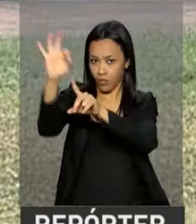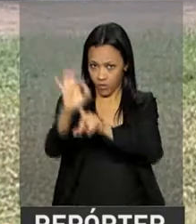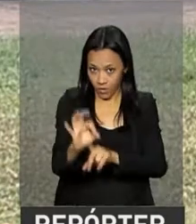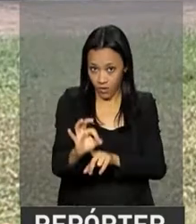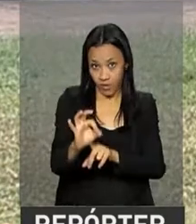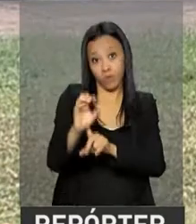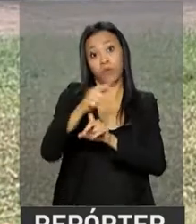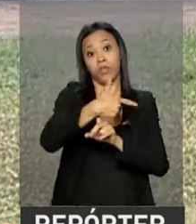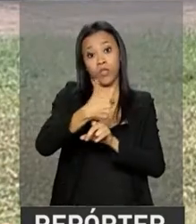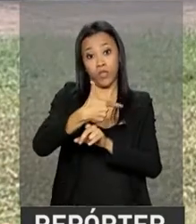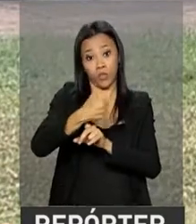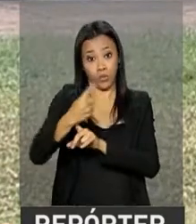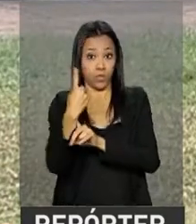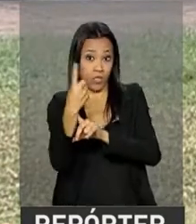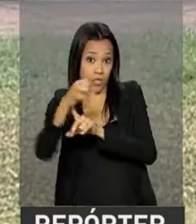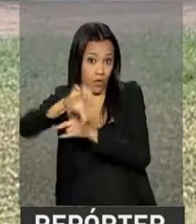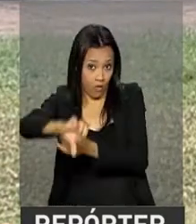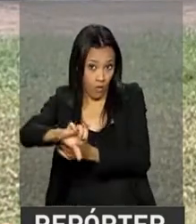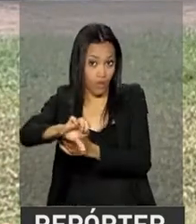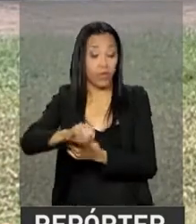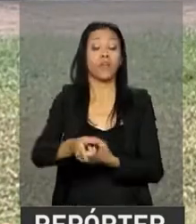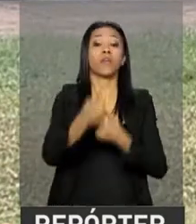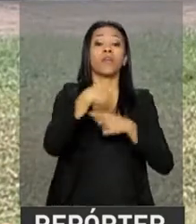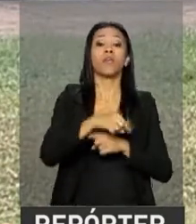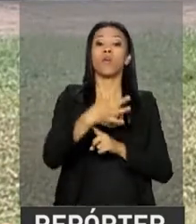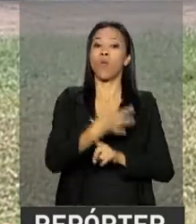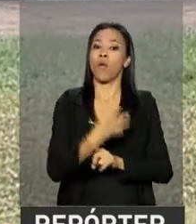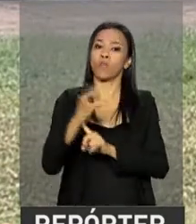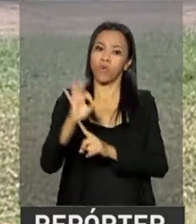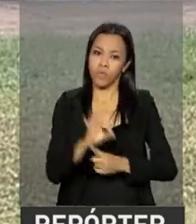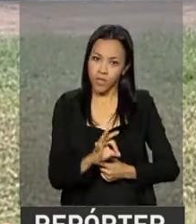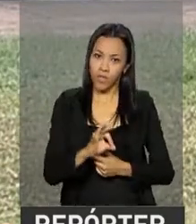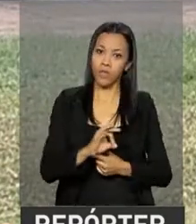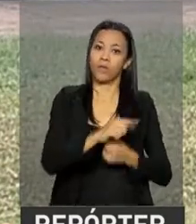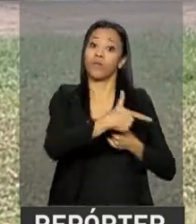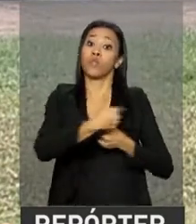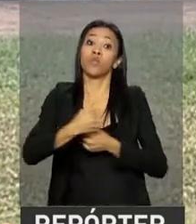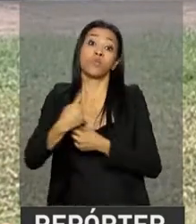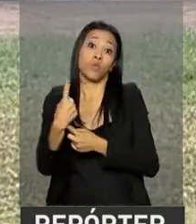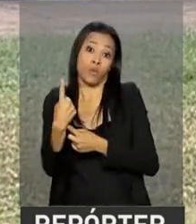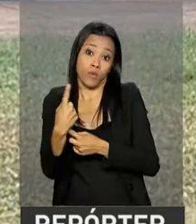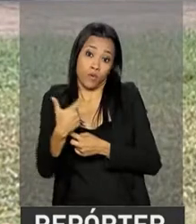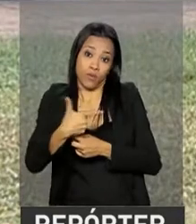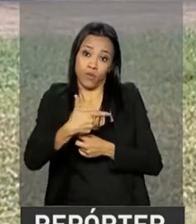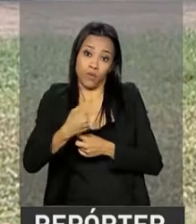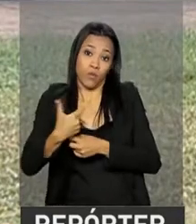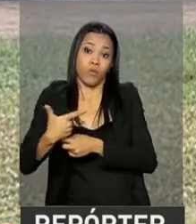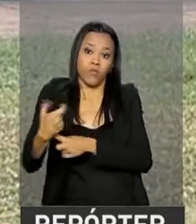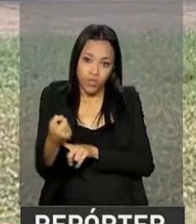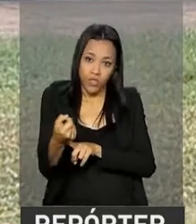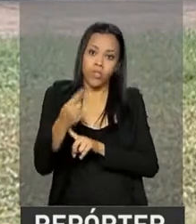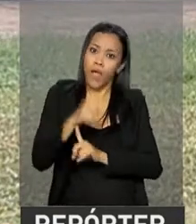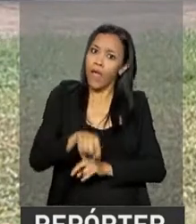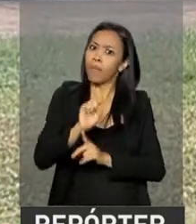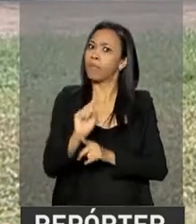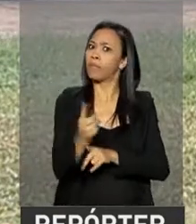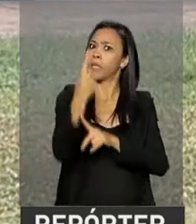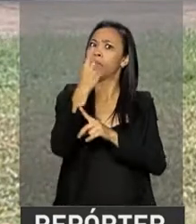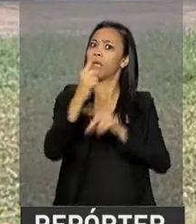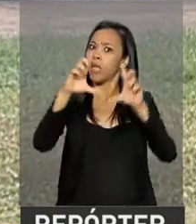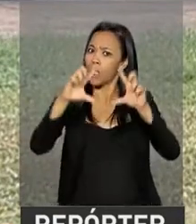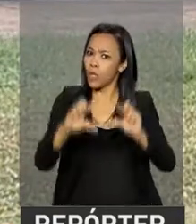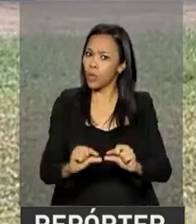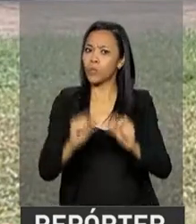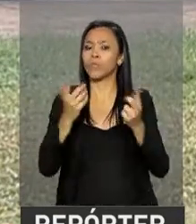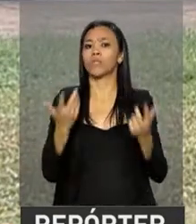4,25% em 2019 e de 4% em 2020. Essa é a primeira redução anunciada para